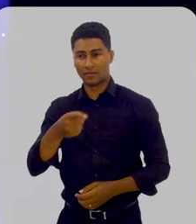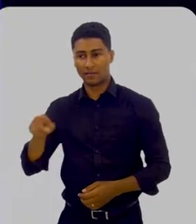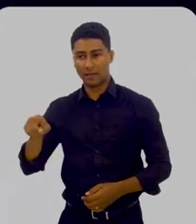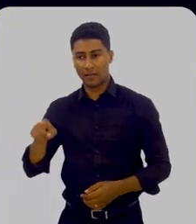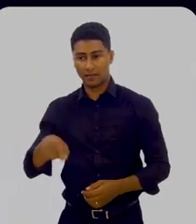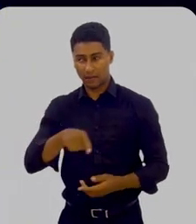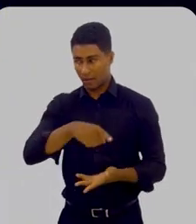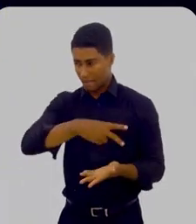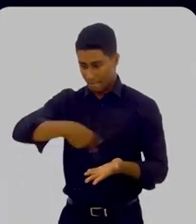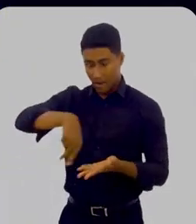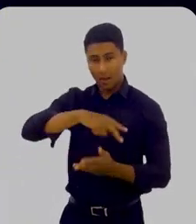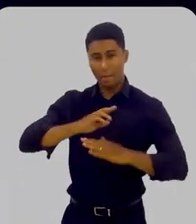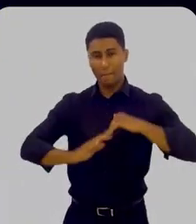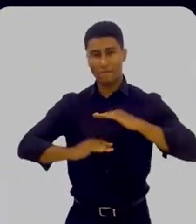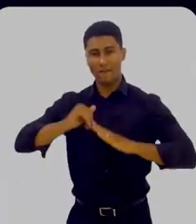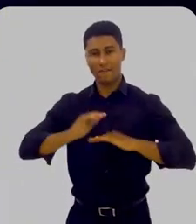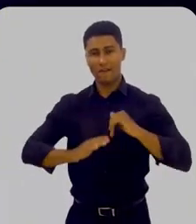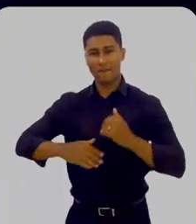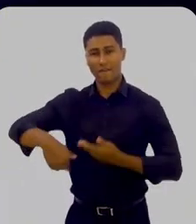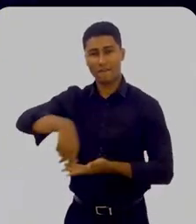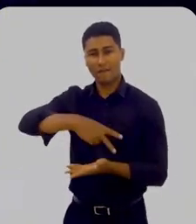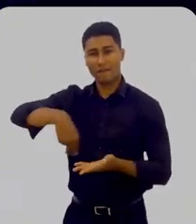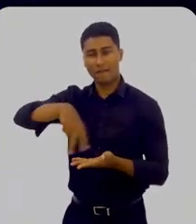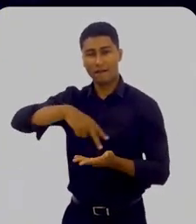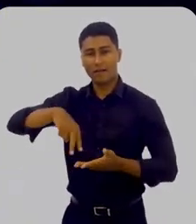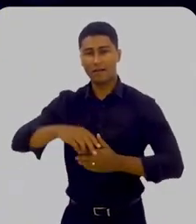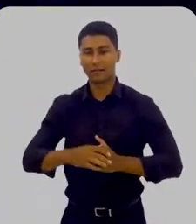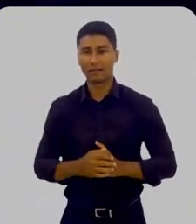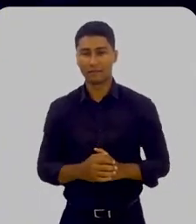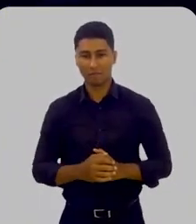bailarina no vento a girar.